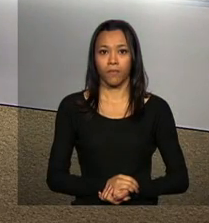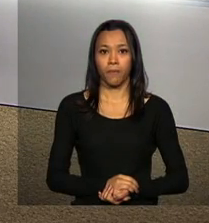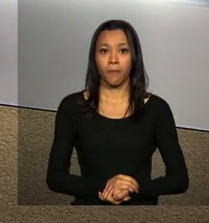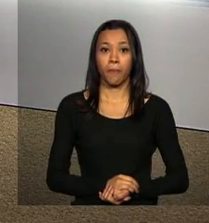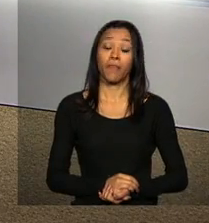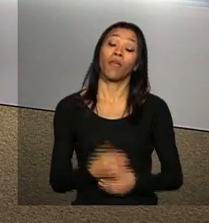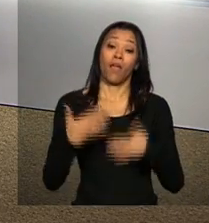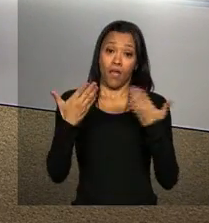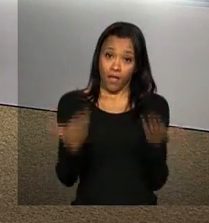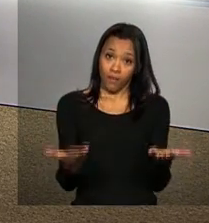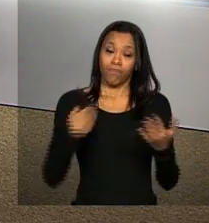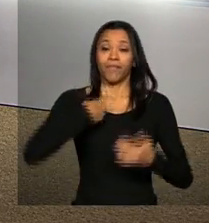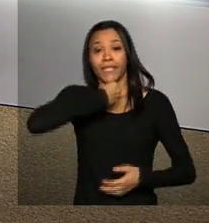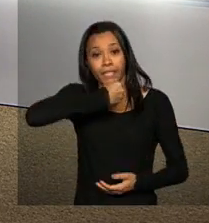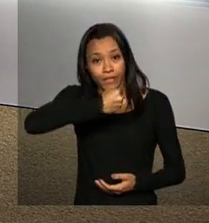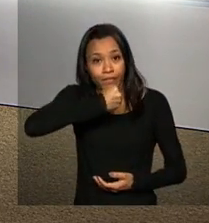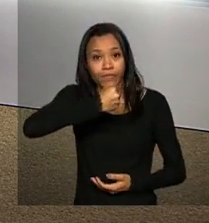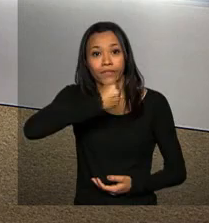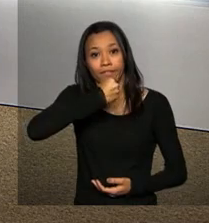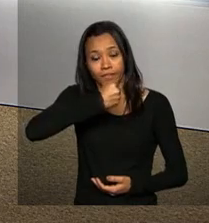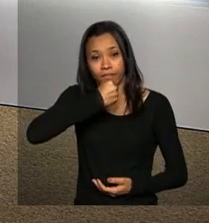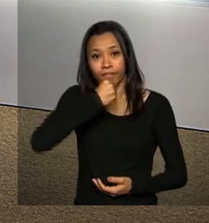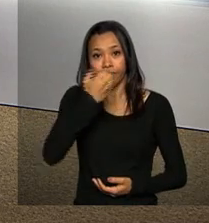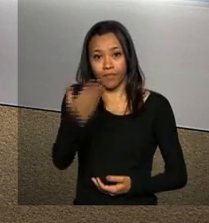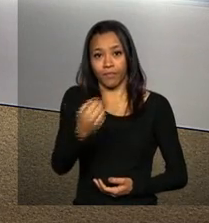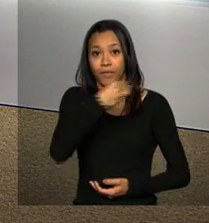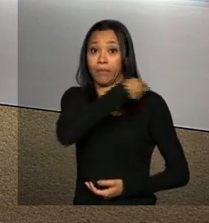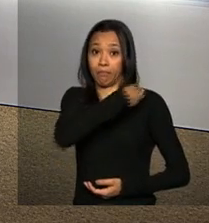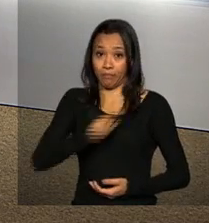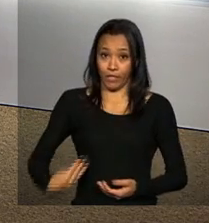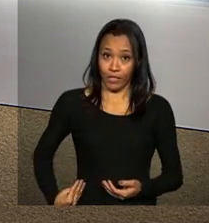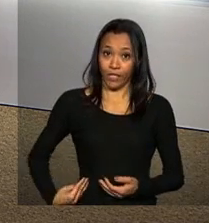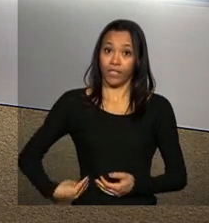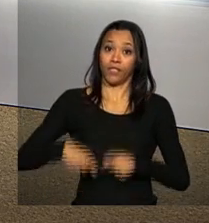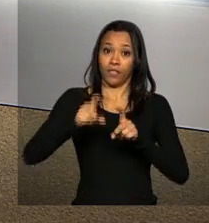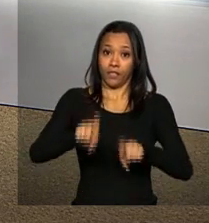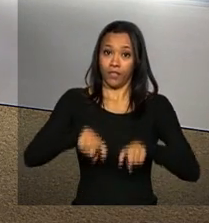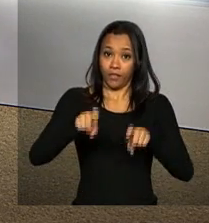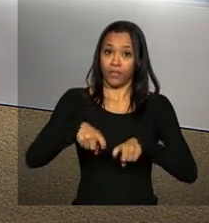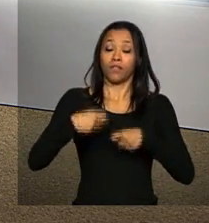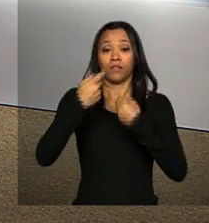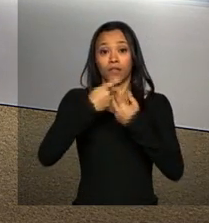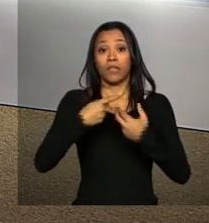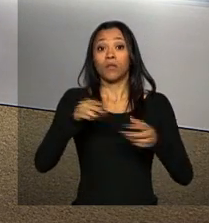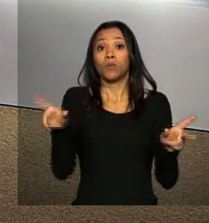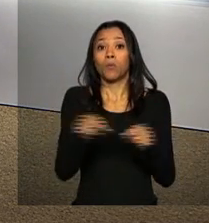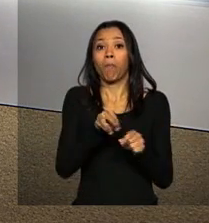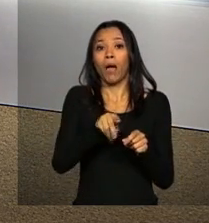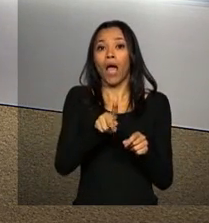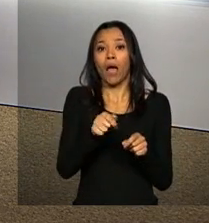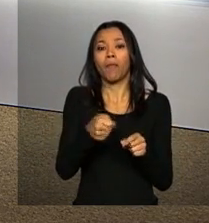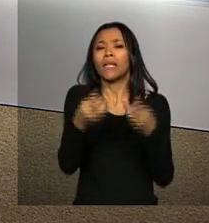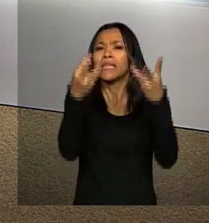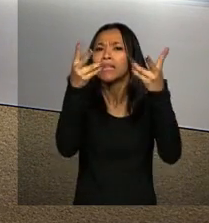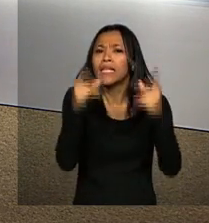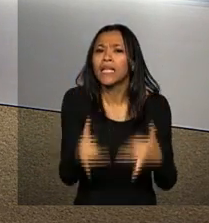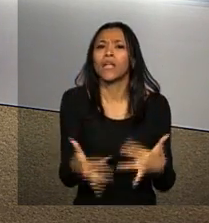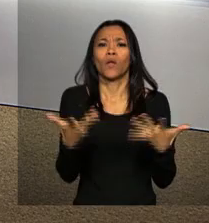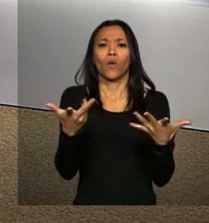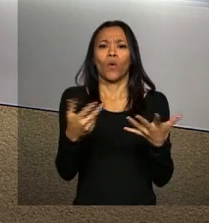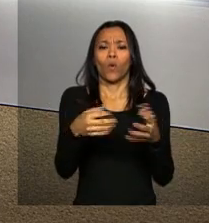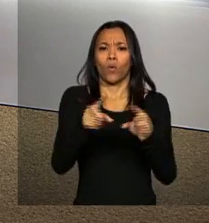Essa foi a entrevista coletiva concedida pela ministra da Agricultura, Kátia Abreu. Ela detalhou o Plano Agrícola e